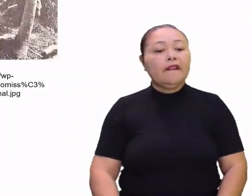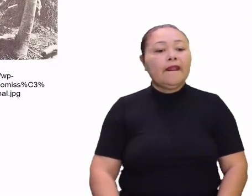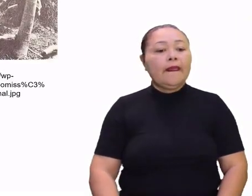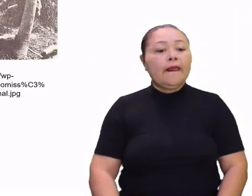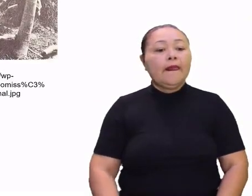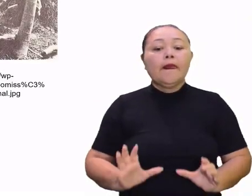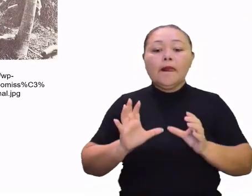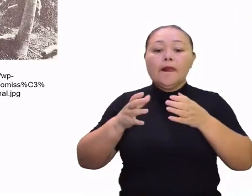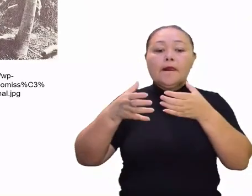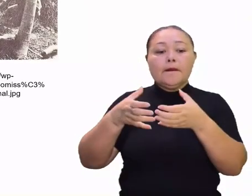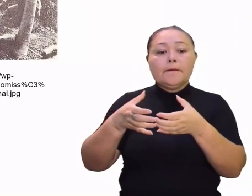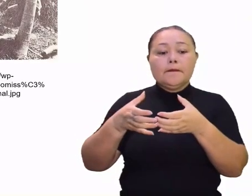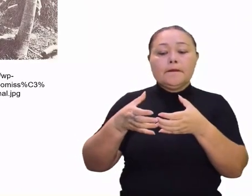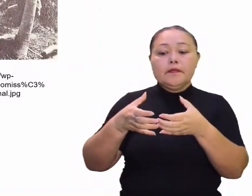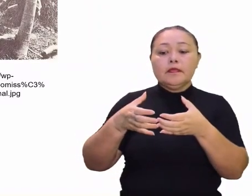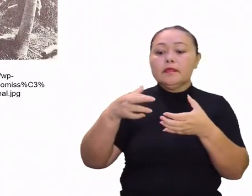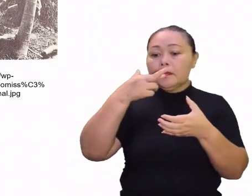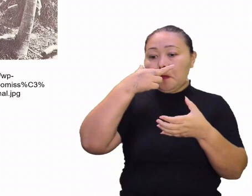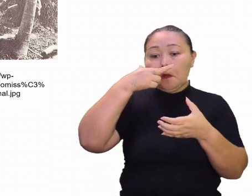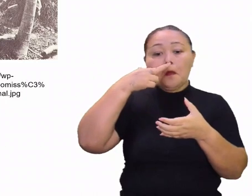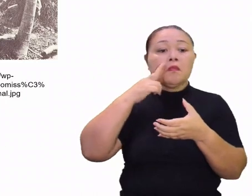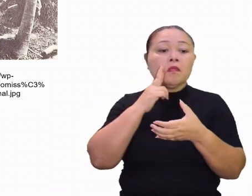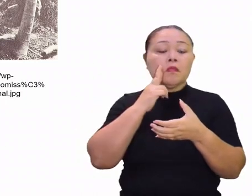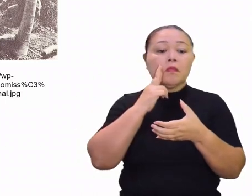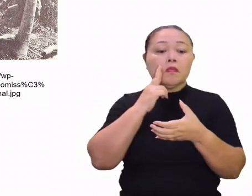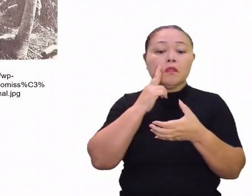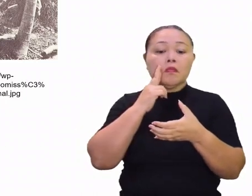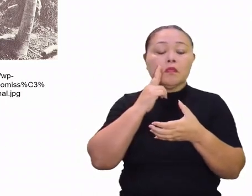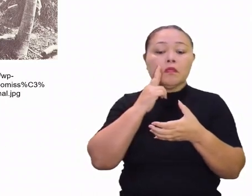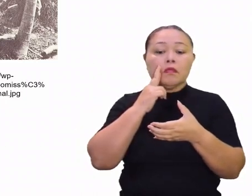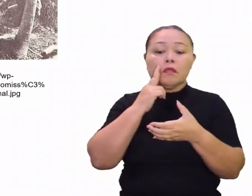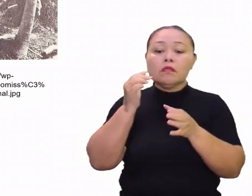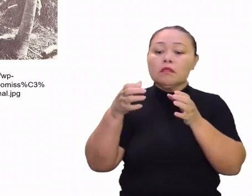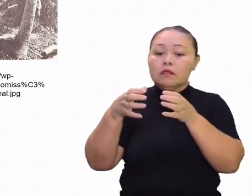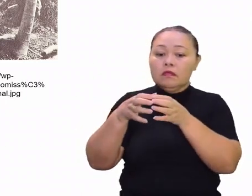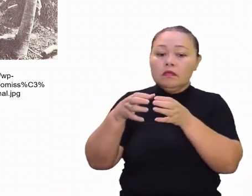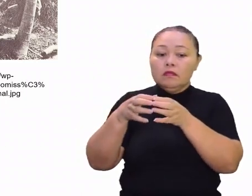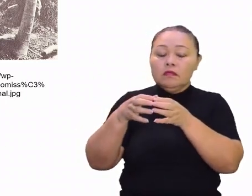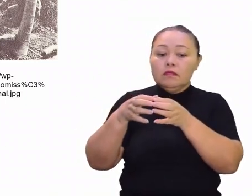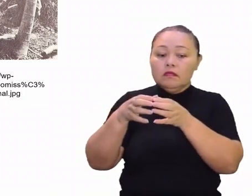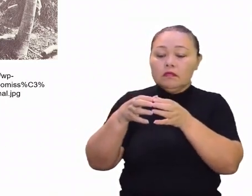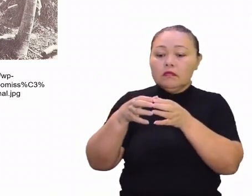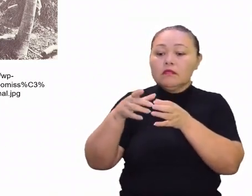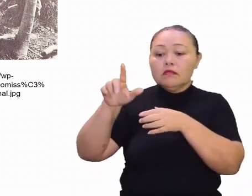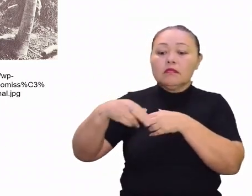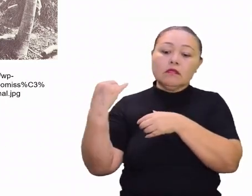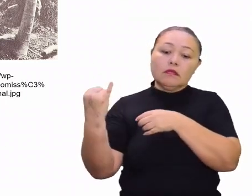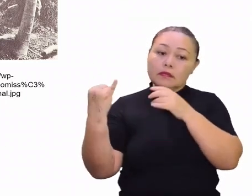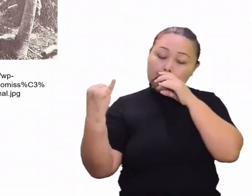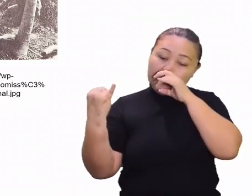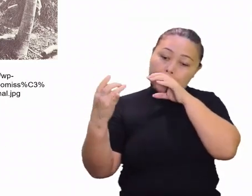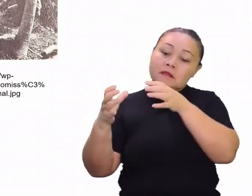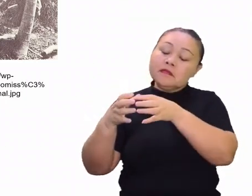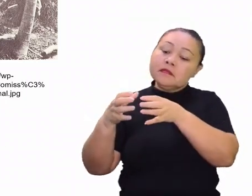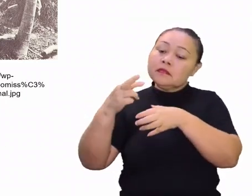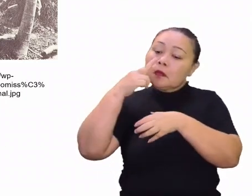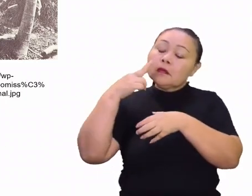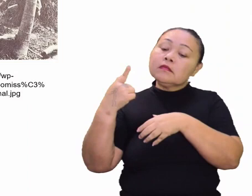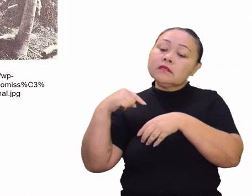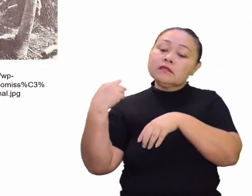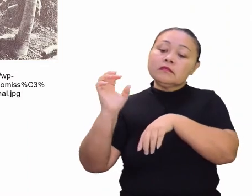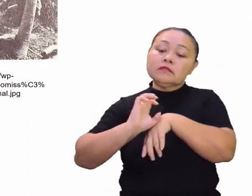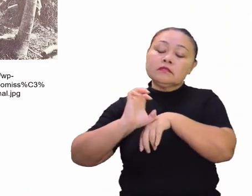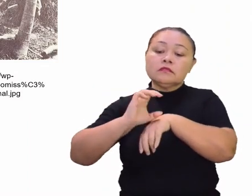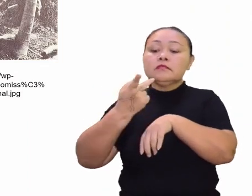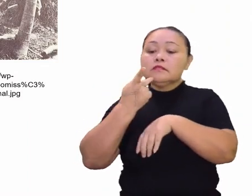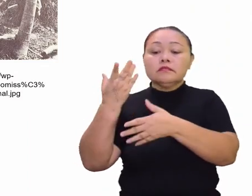E aí nós temos a imagem que falamos sobre a comissão, né? Foi muito importante essa comissão para o Estado, que